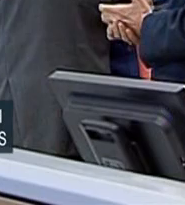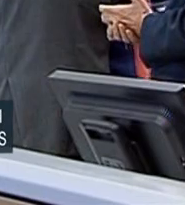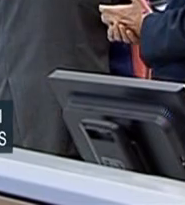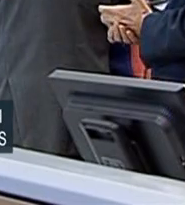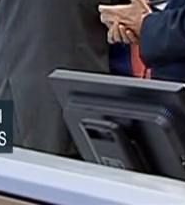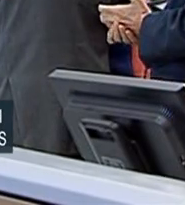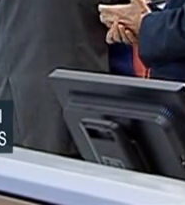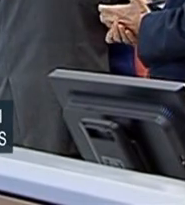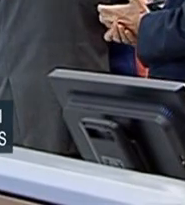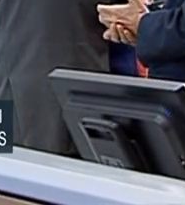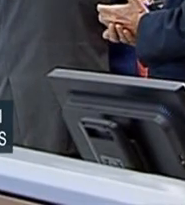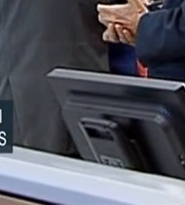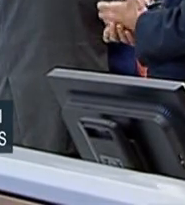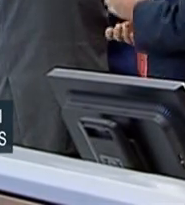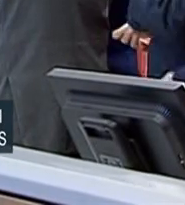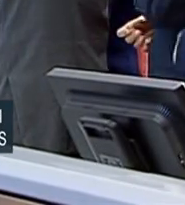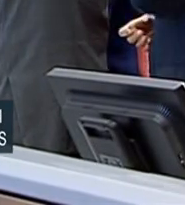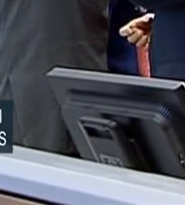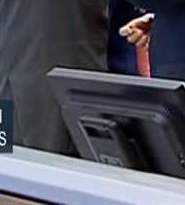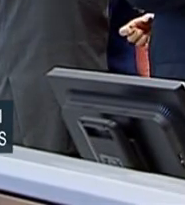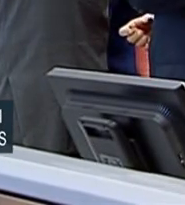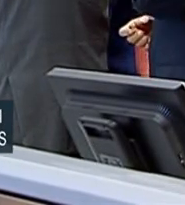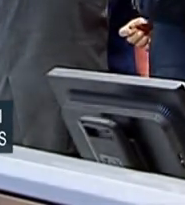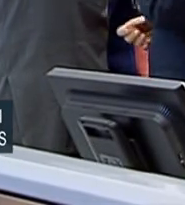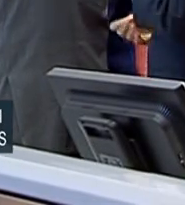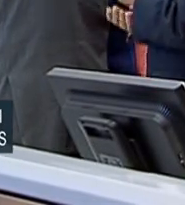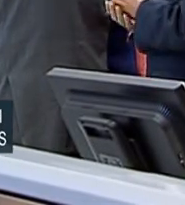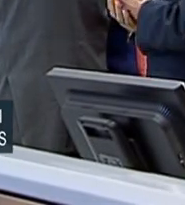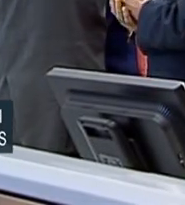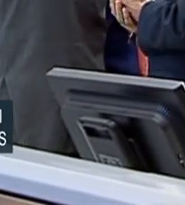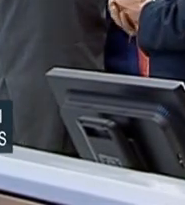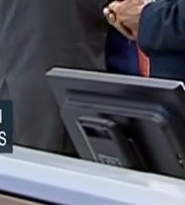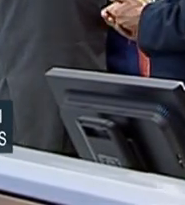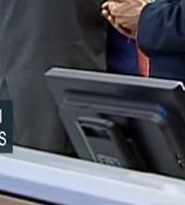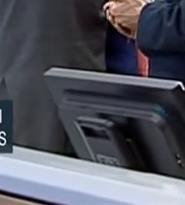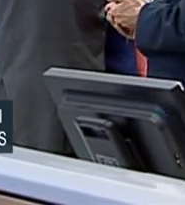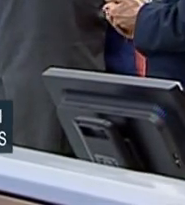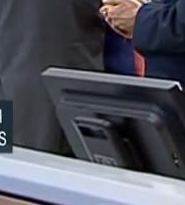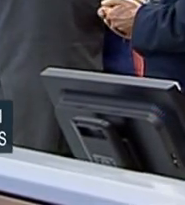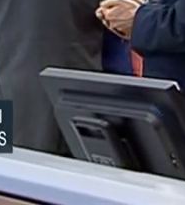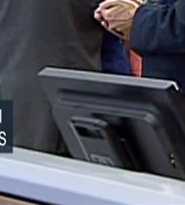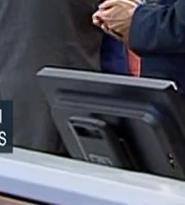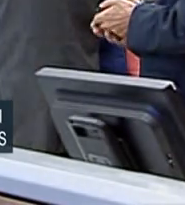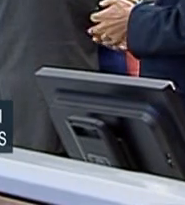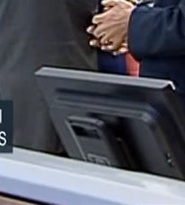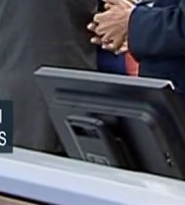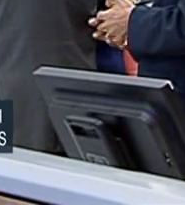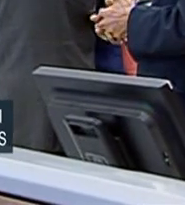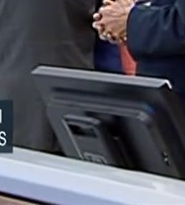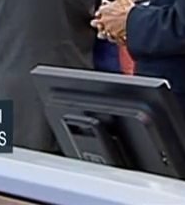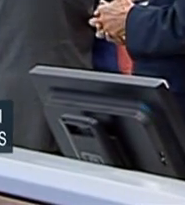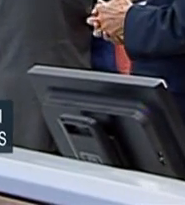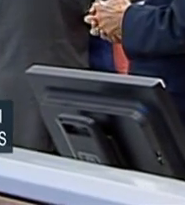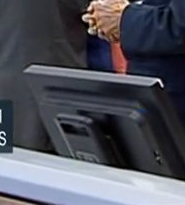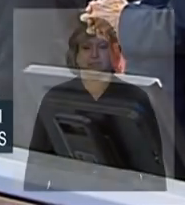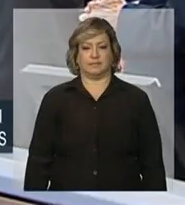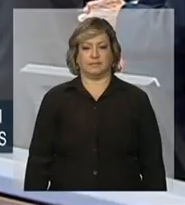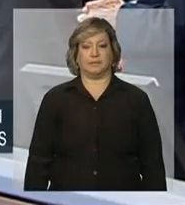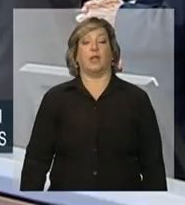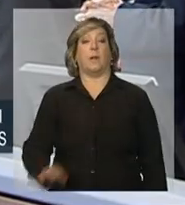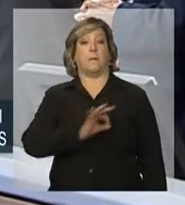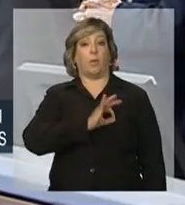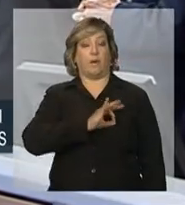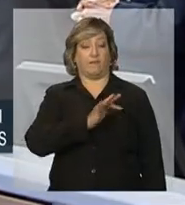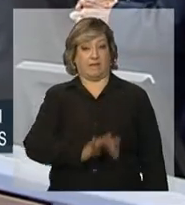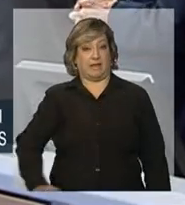dos estados também atuarão. Isso, em cada um desses centros. Força Nacional de Segurança Pública, Polícia Federal, PRF, as polícias estaduais e